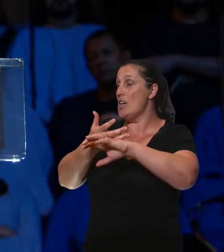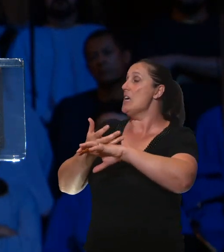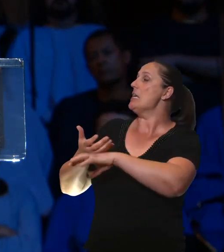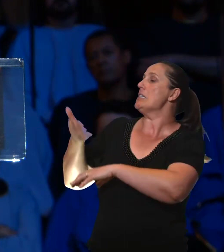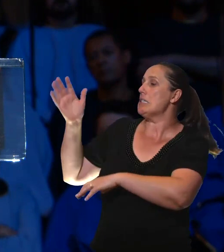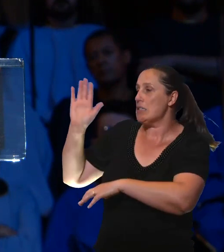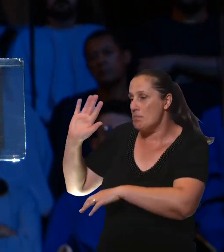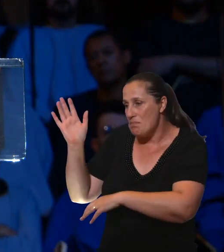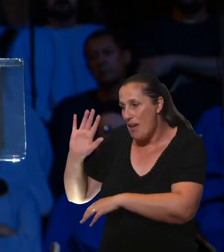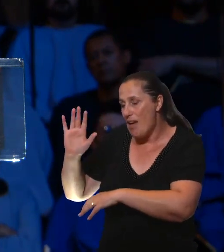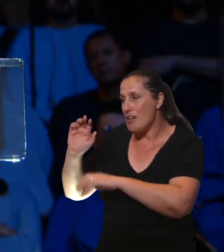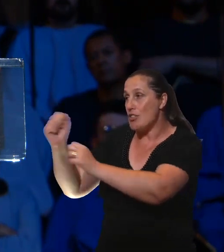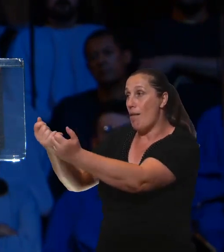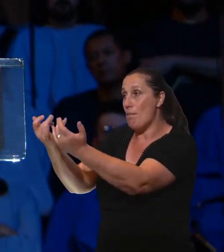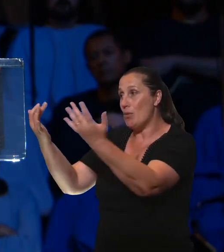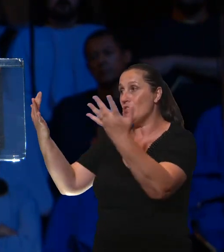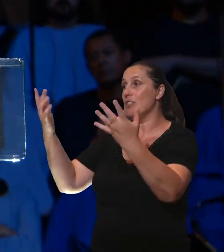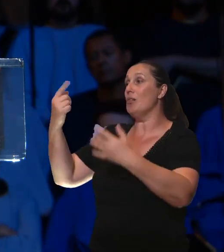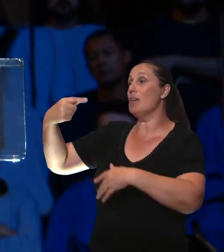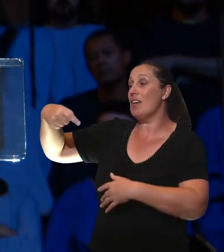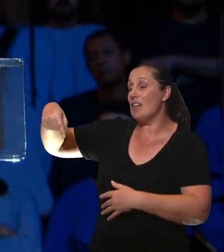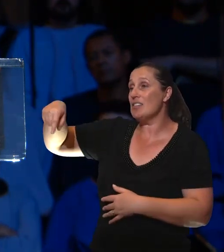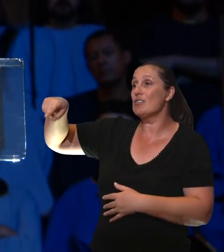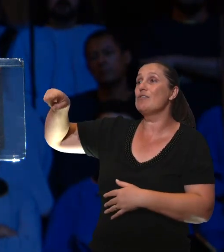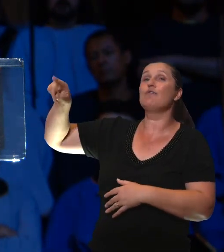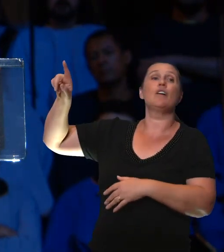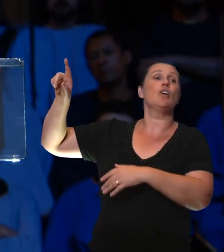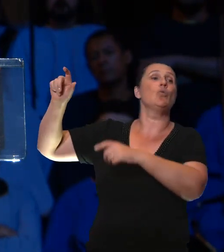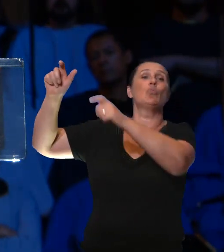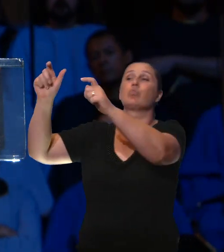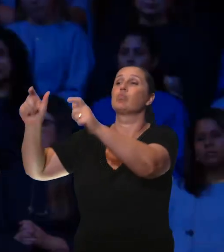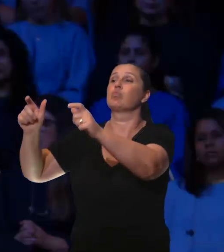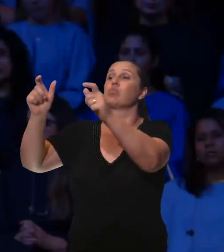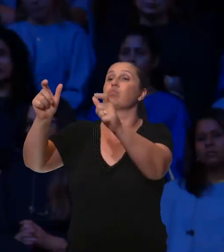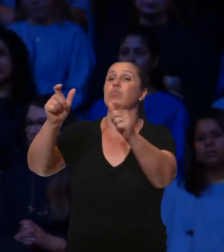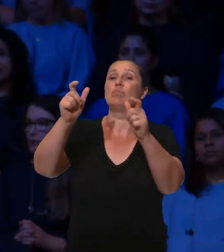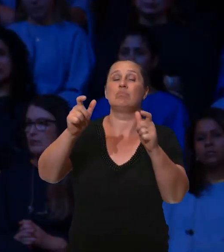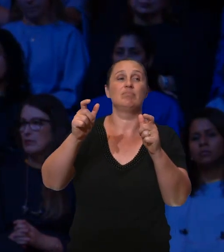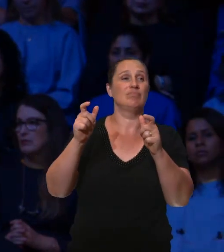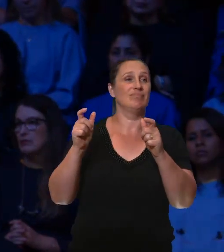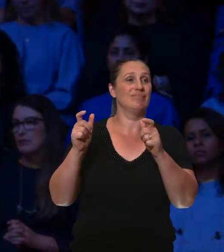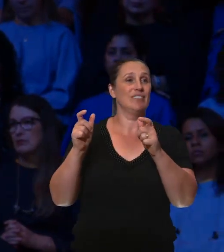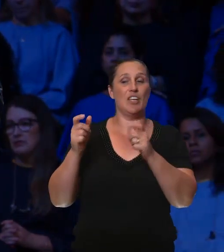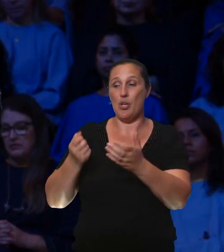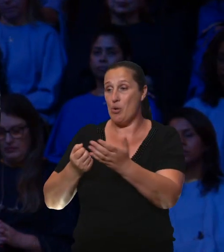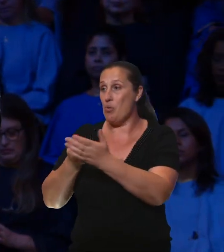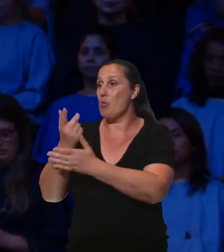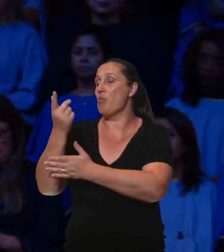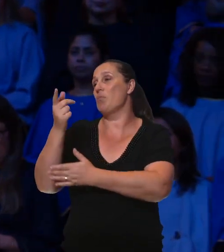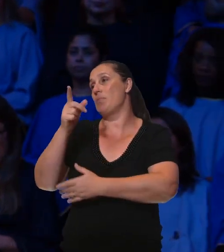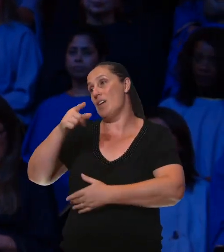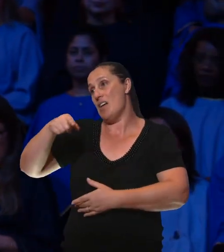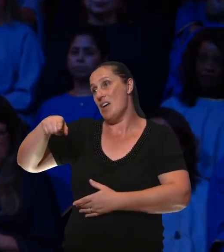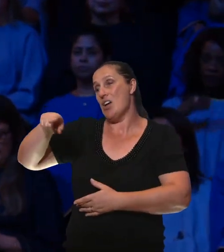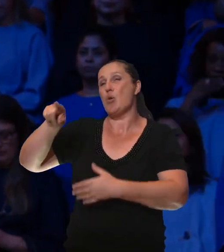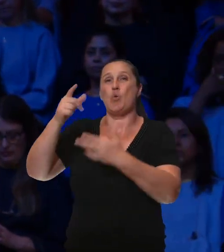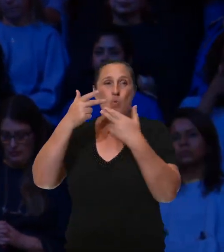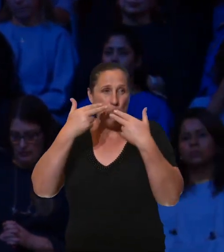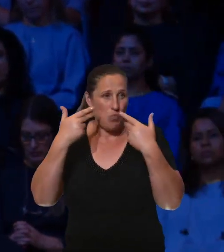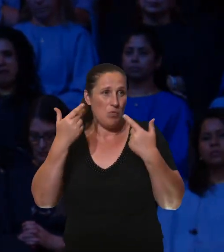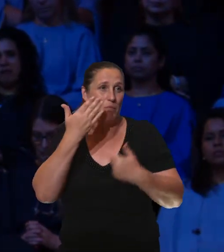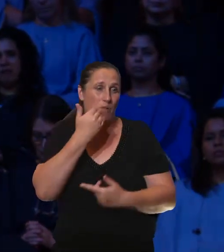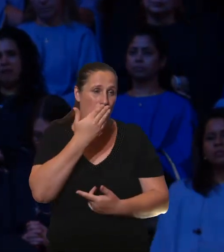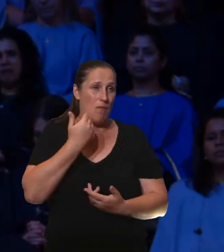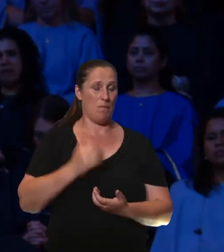despede a multidão para que eles vão em outras aldeias e comprem alguma coisa para que eles possam